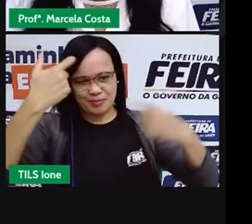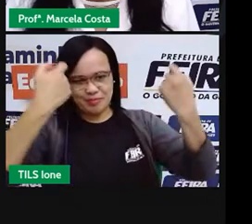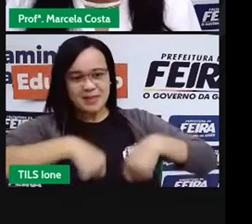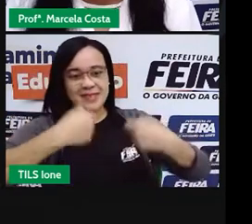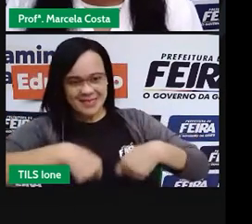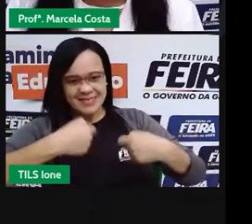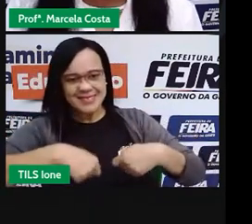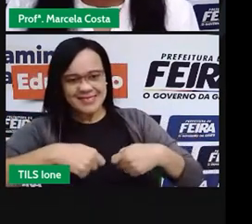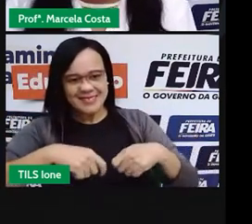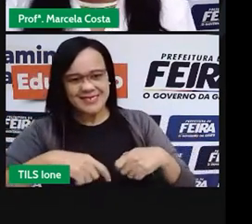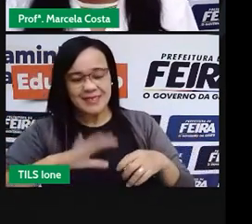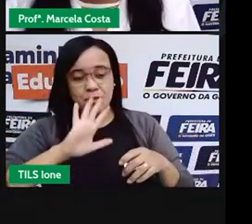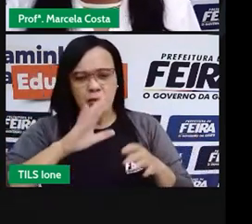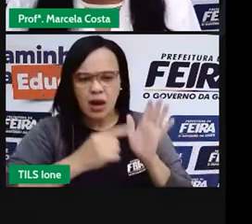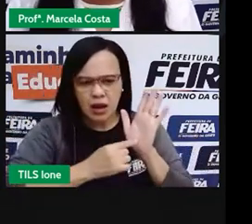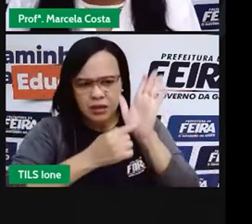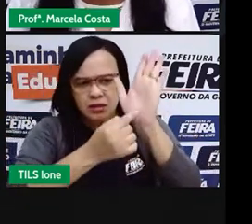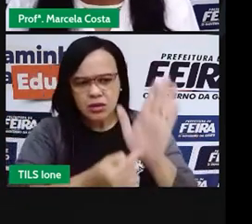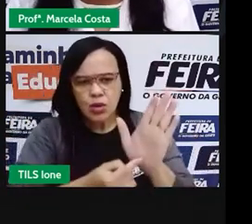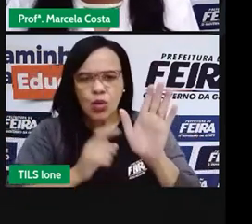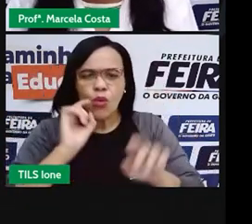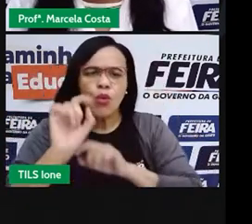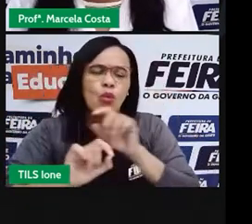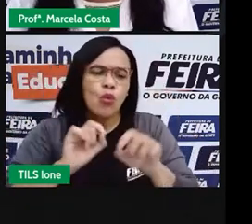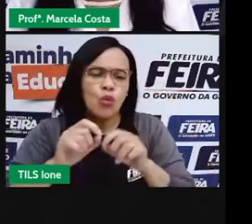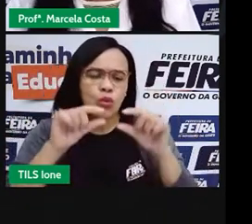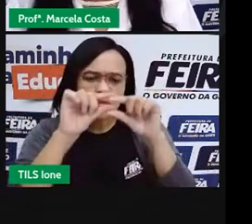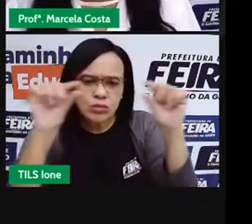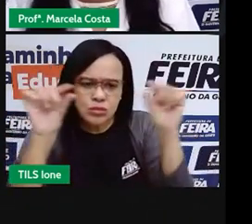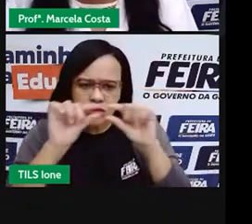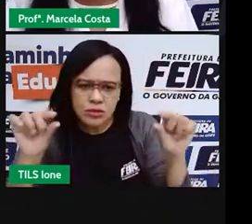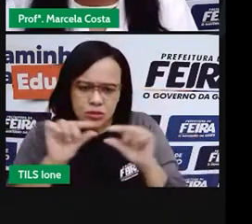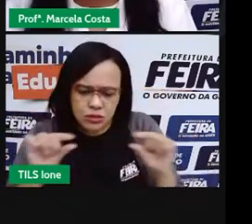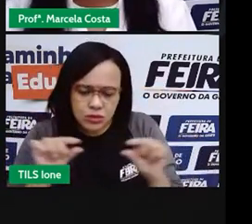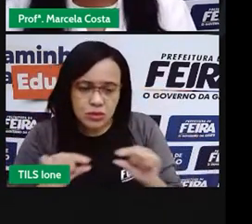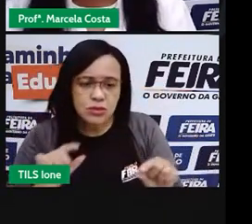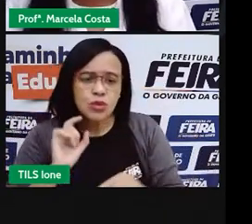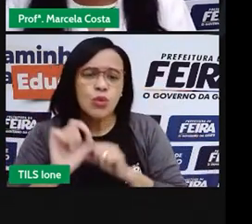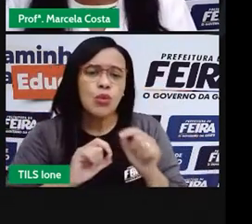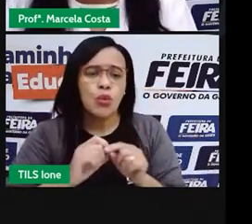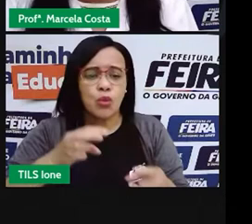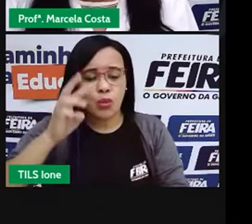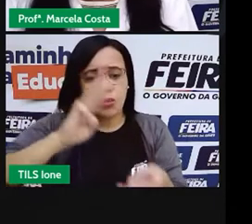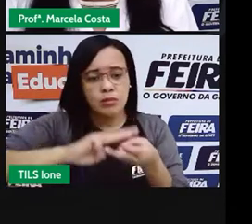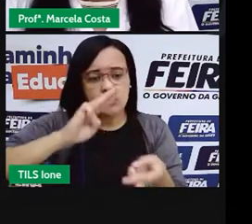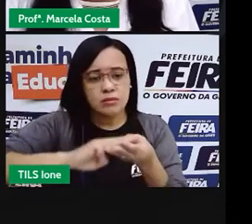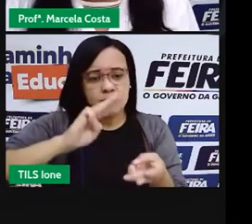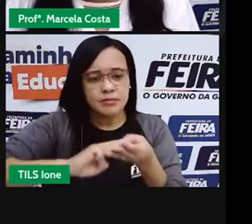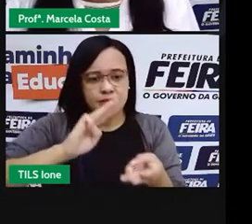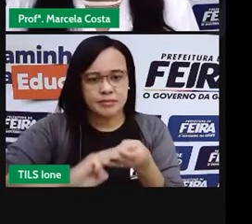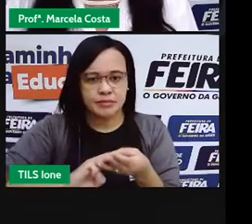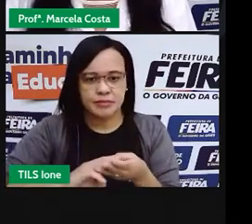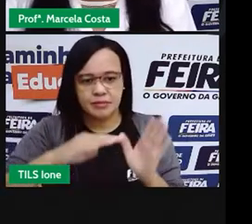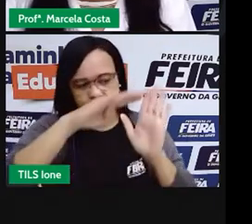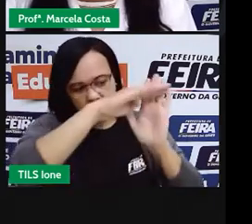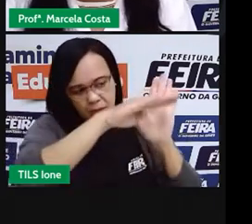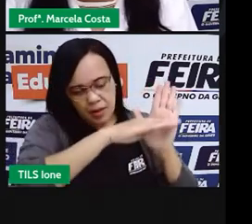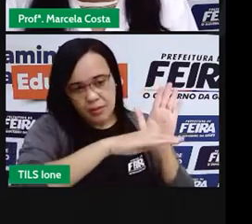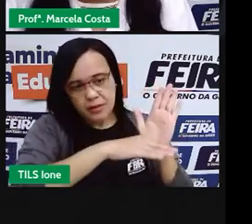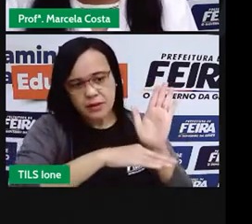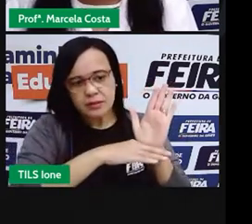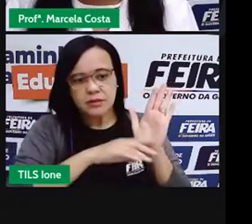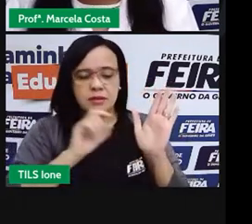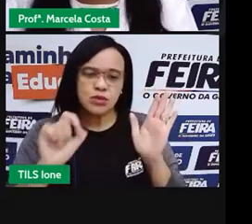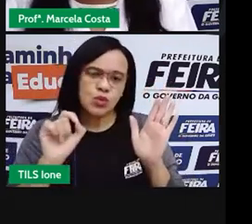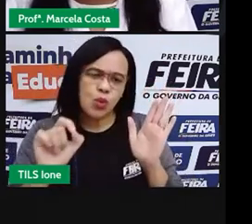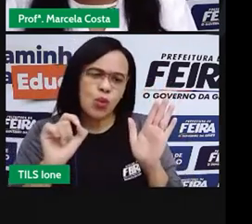Observe aqui esse enunciado desse problema matemático. Na lista de itens,